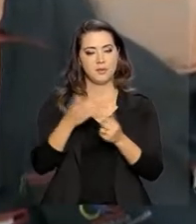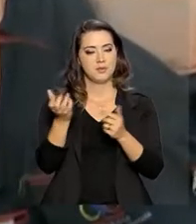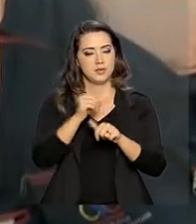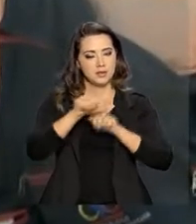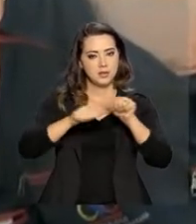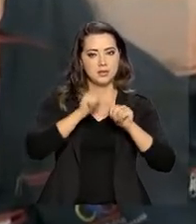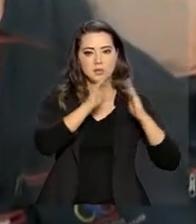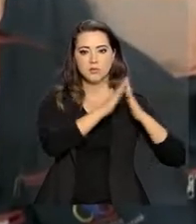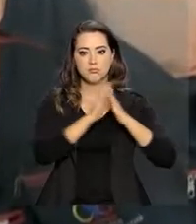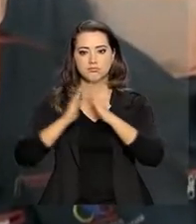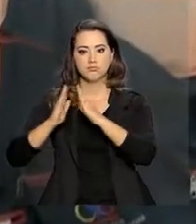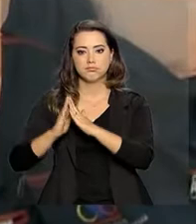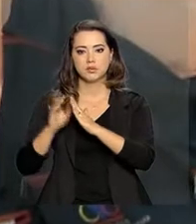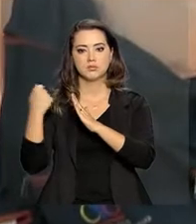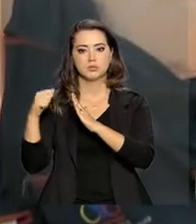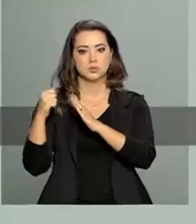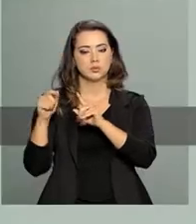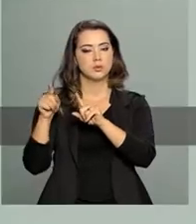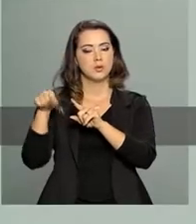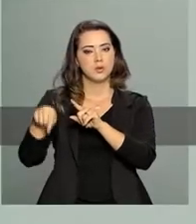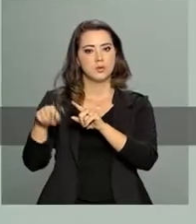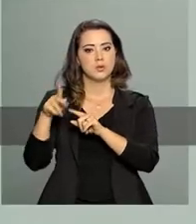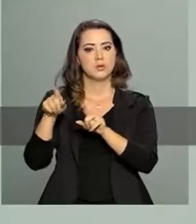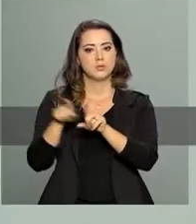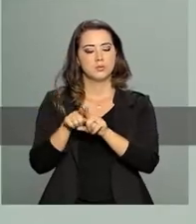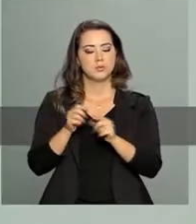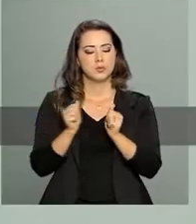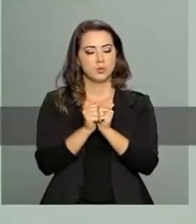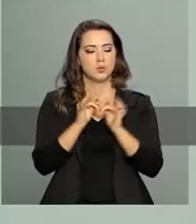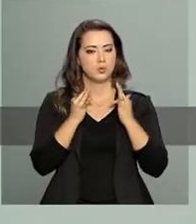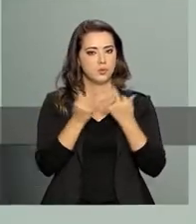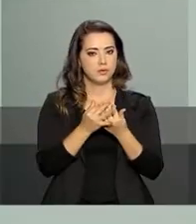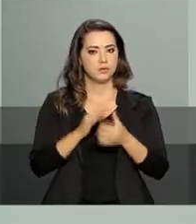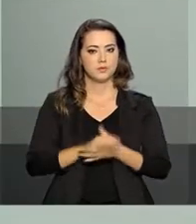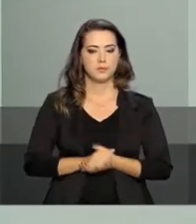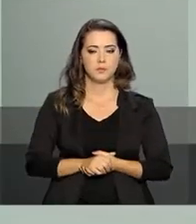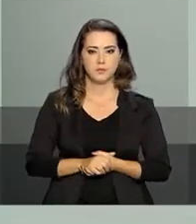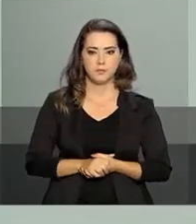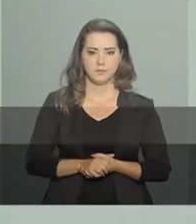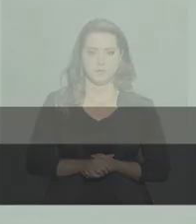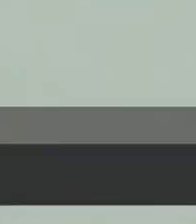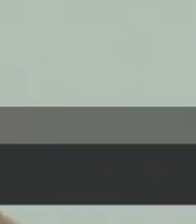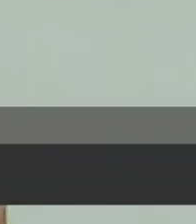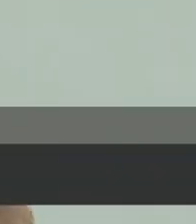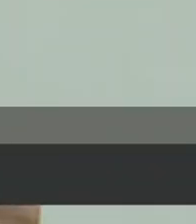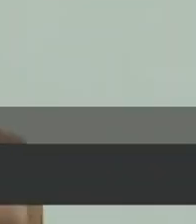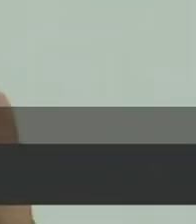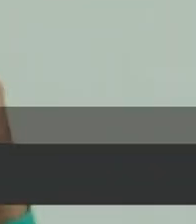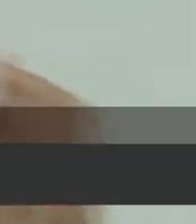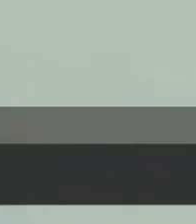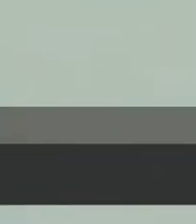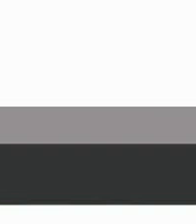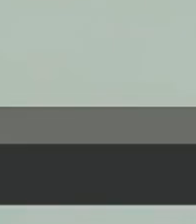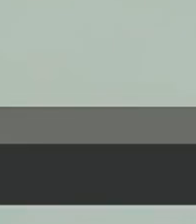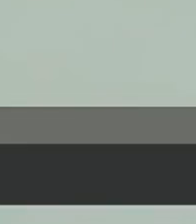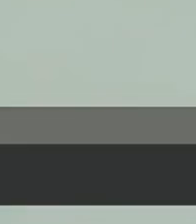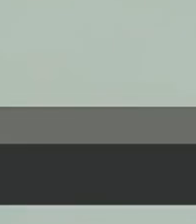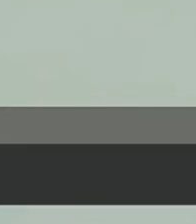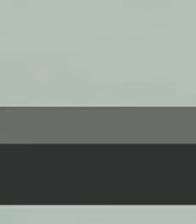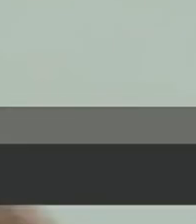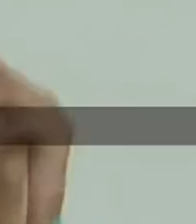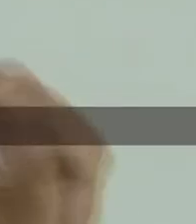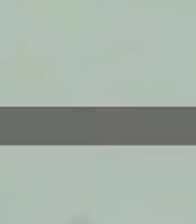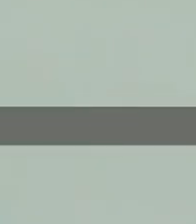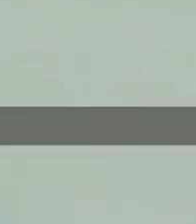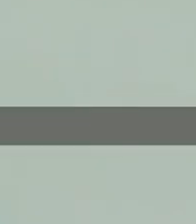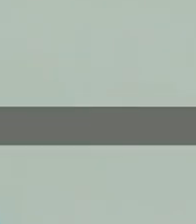para Porto Alegre com o marido e os filhos. Eu quero ir para allá, para Porto Alegre, para trabalhar. Primeiramente, eu não pido que me den uma ajuda, eu pido que me